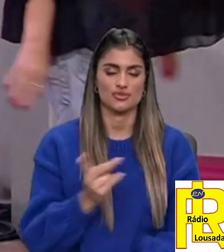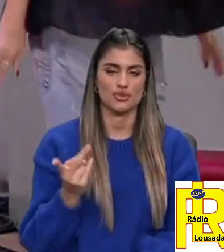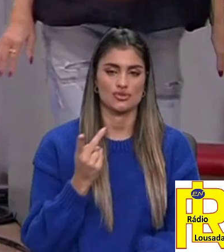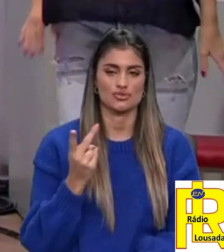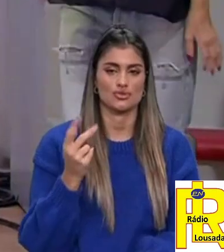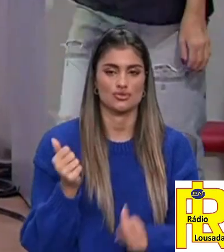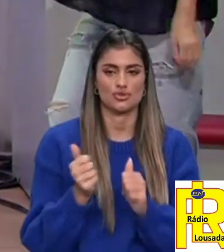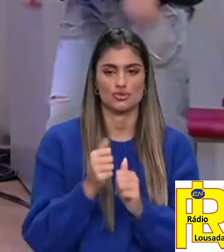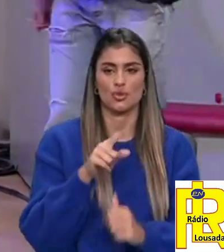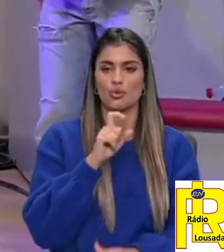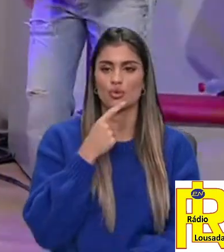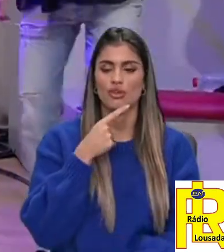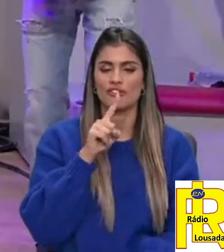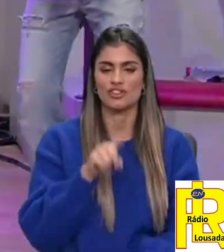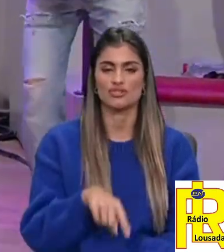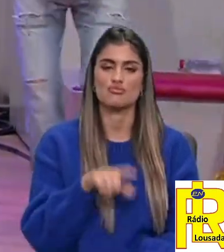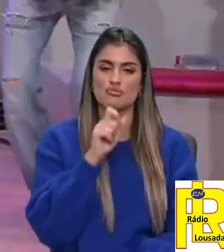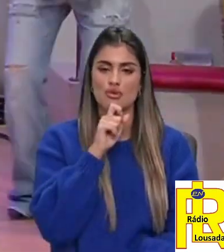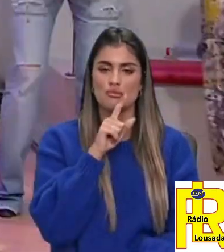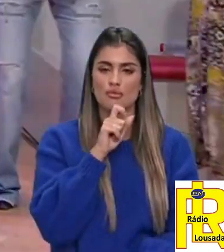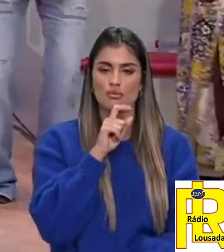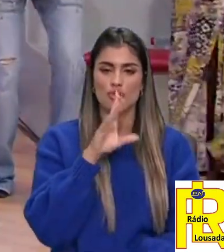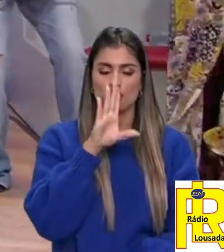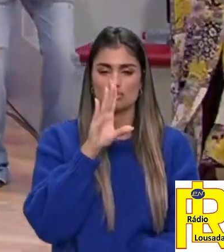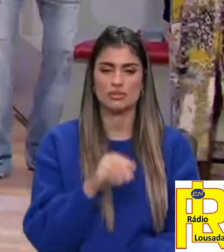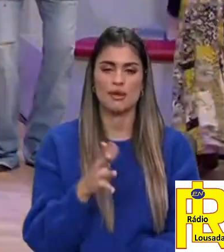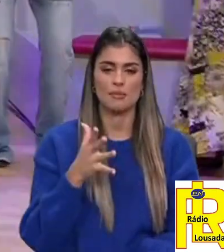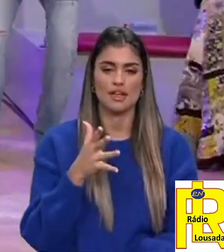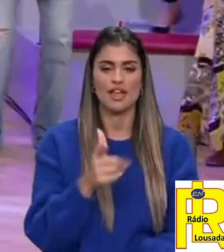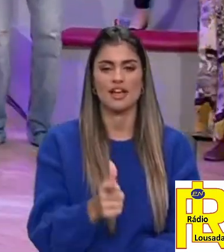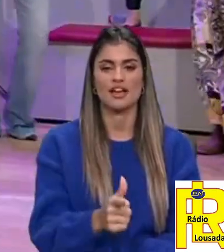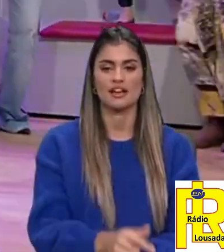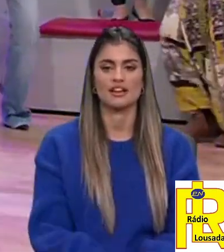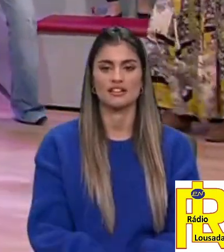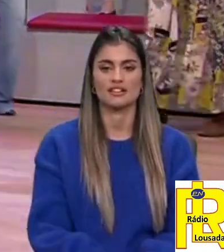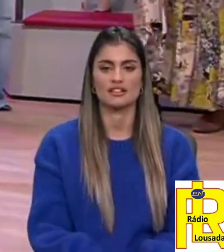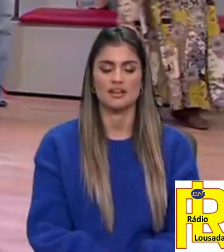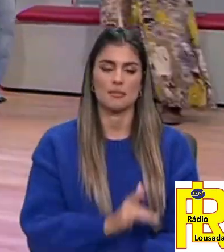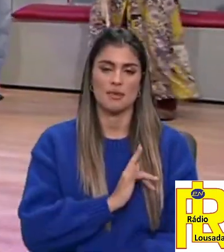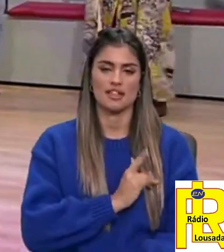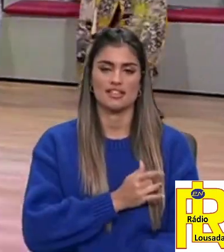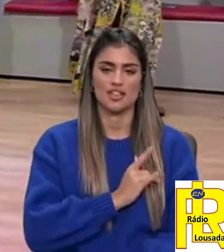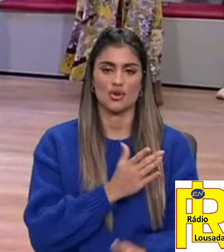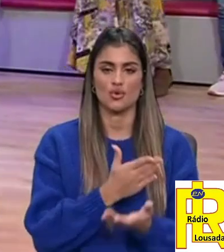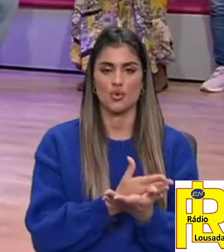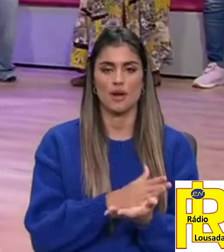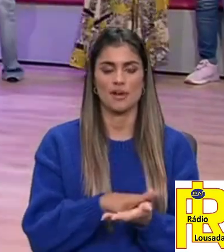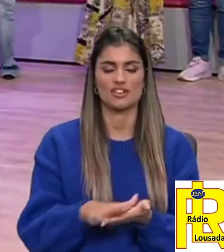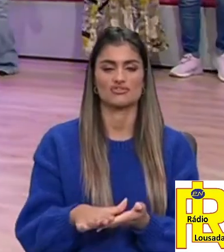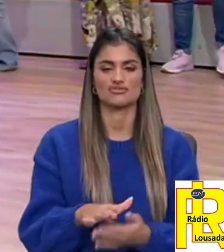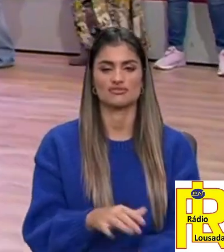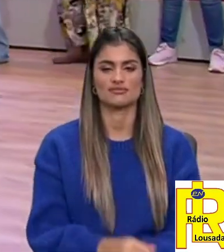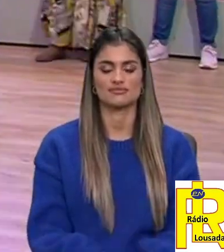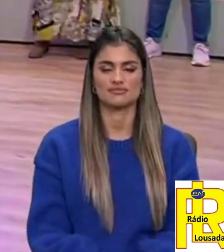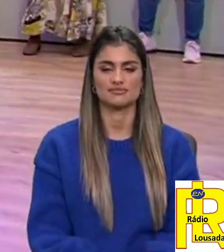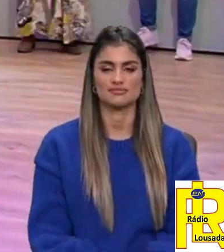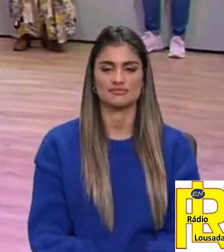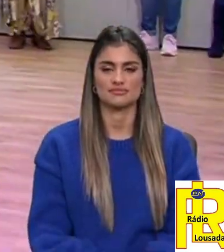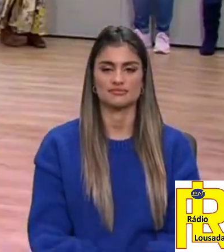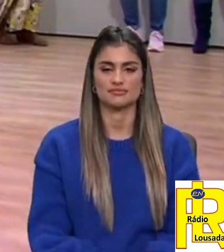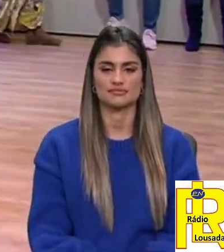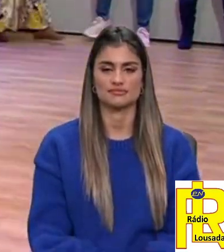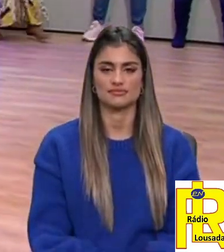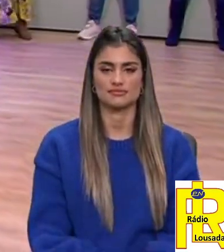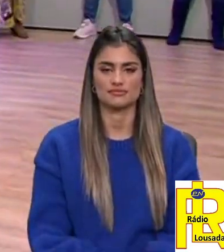voltar. Quem sabe amanhã, mentira jamais haverá. Quando